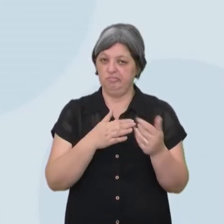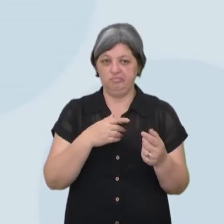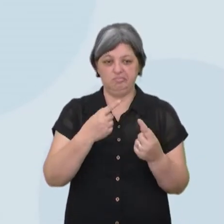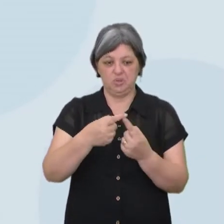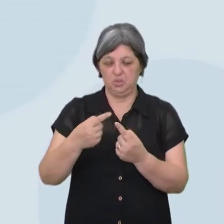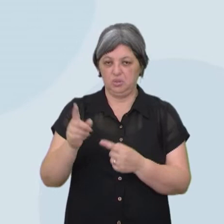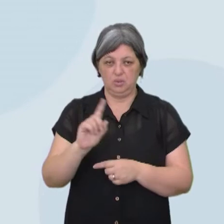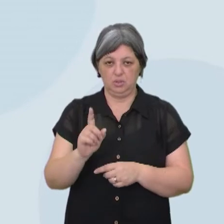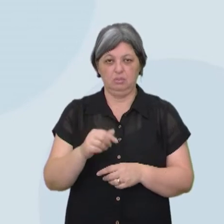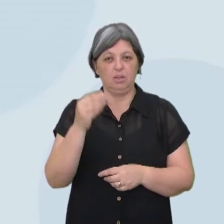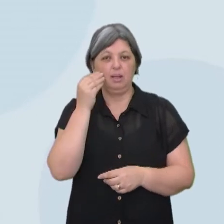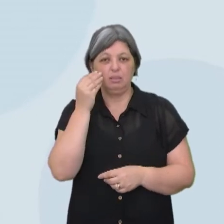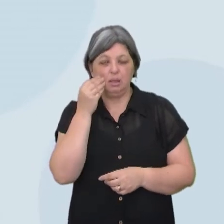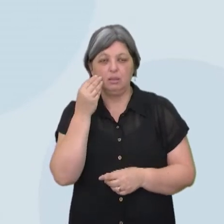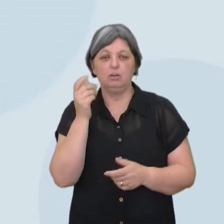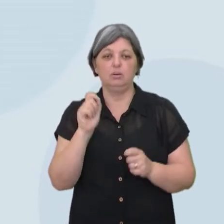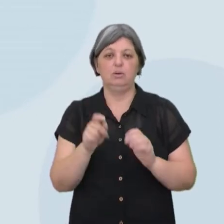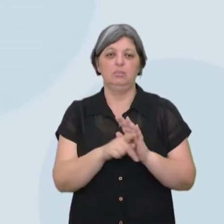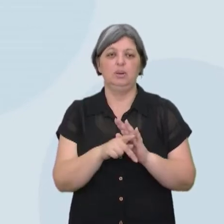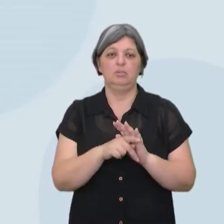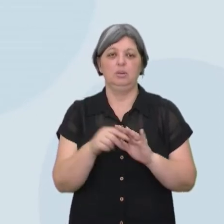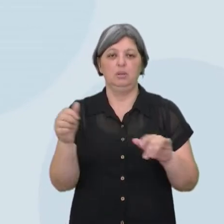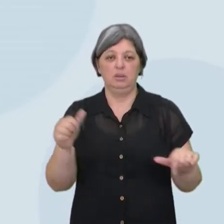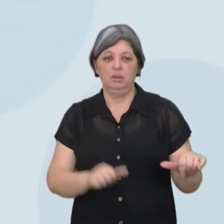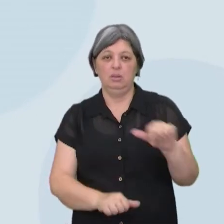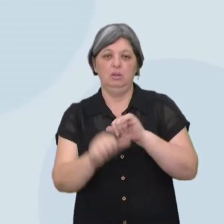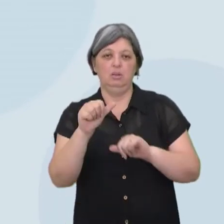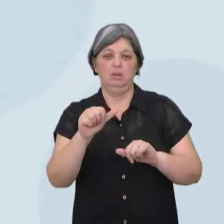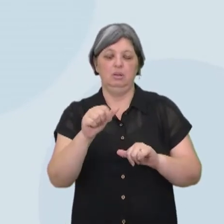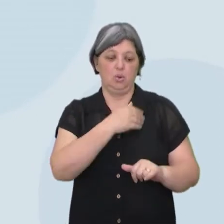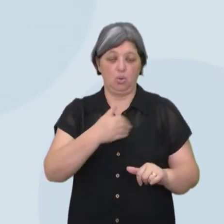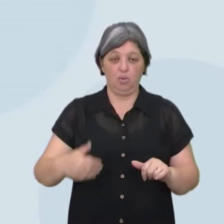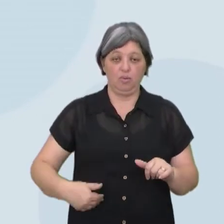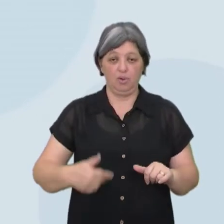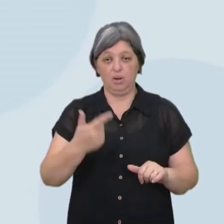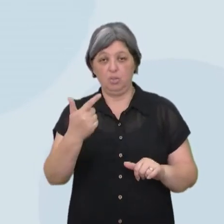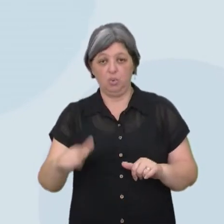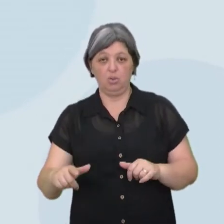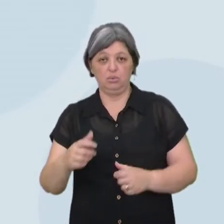daquela que você tenta, por exemplo, trocar uma forma de governo por outra,